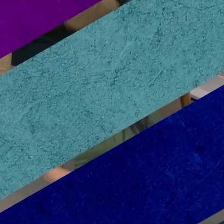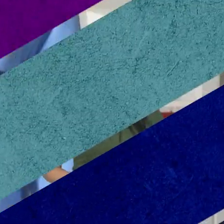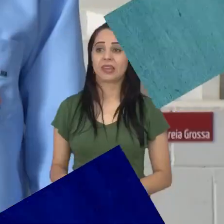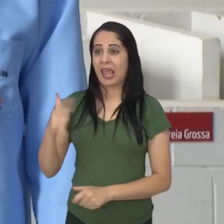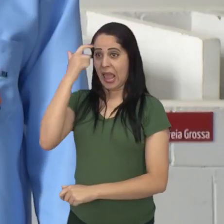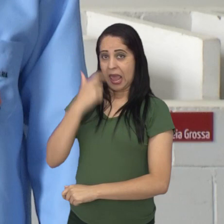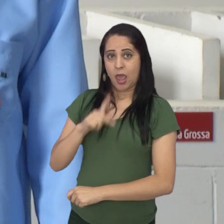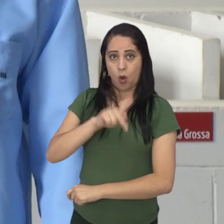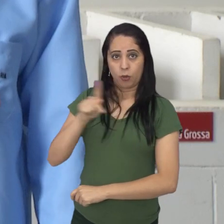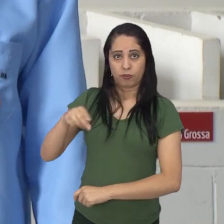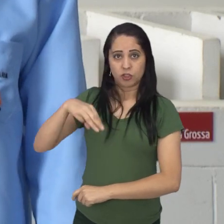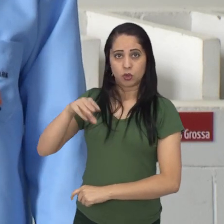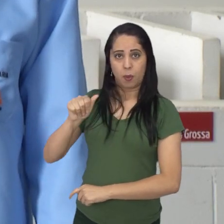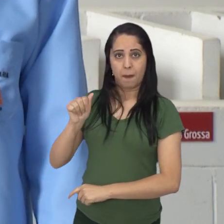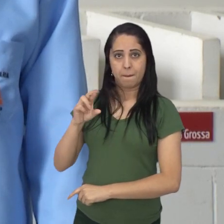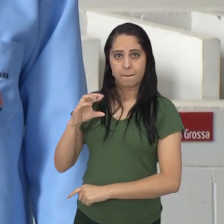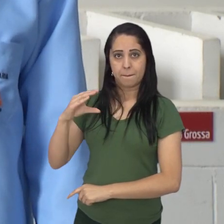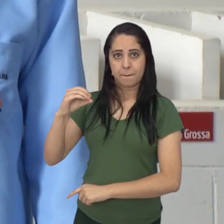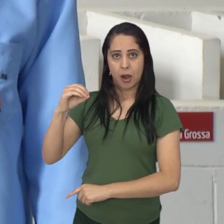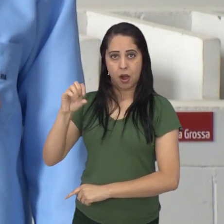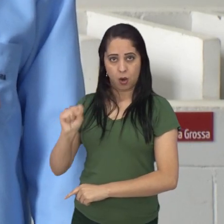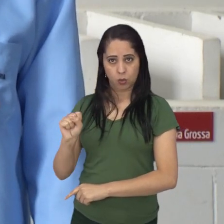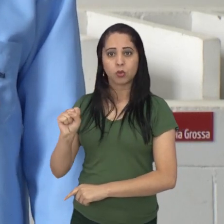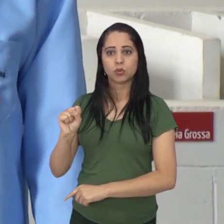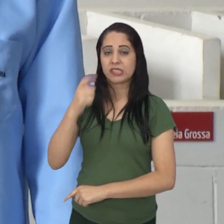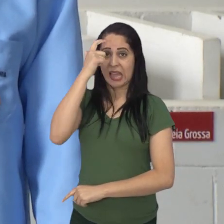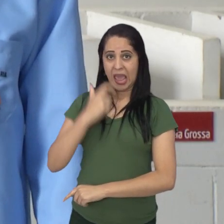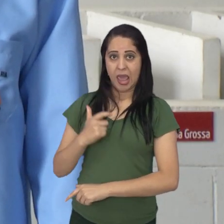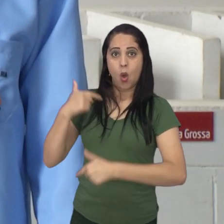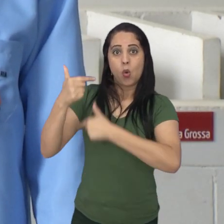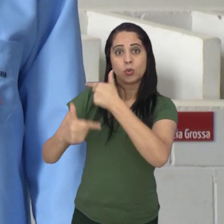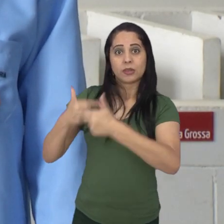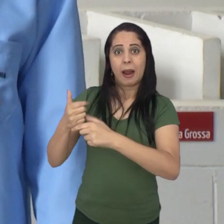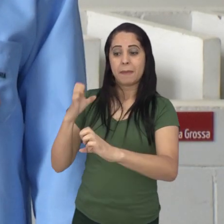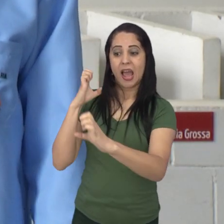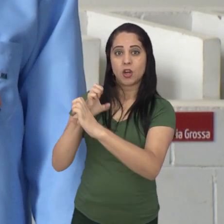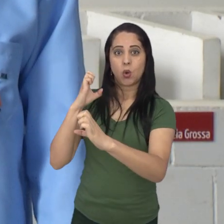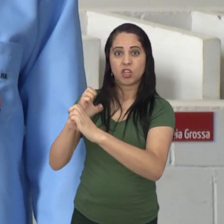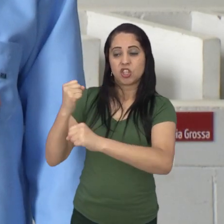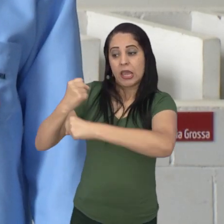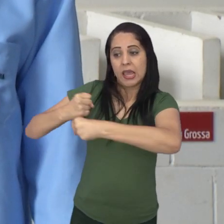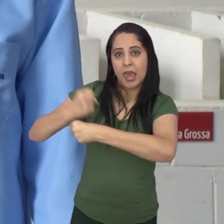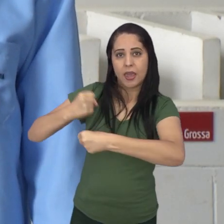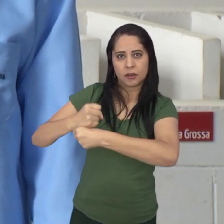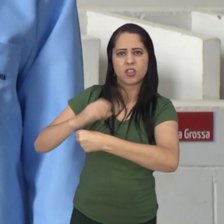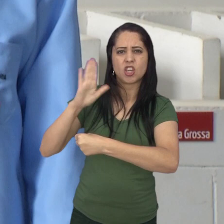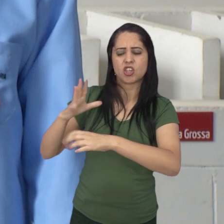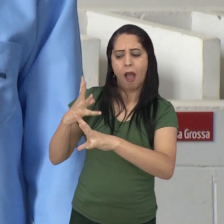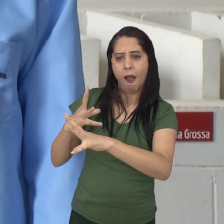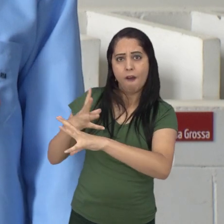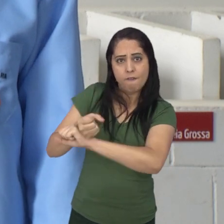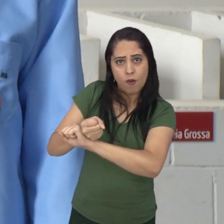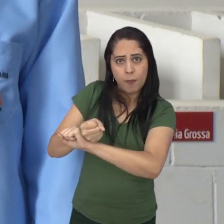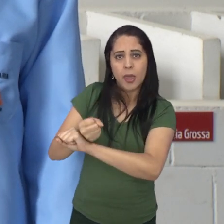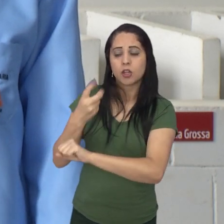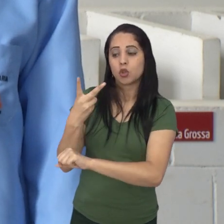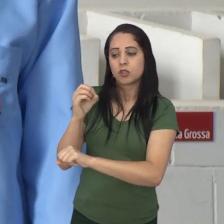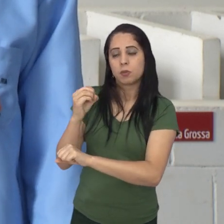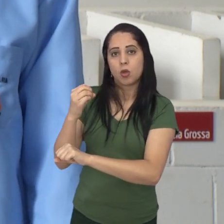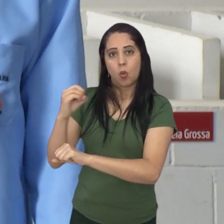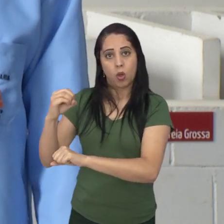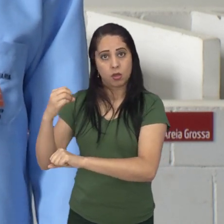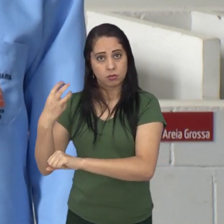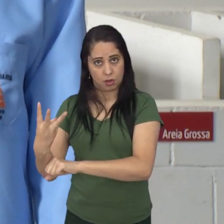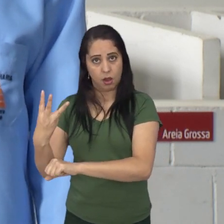área. Sou o professor Marcos Aurélio. Eu sou engenheiro civil, formado em